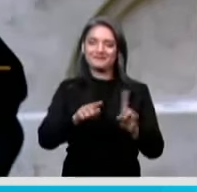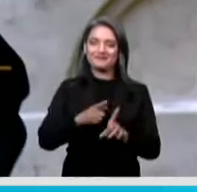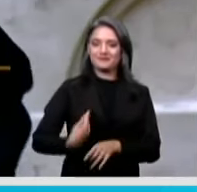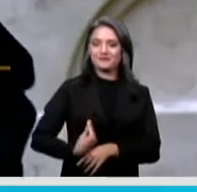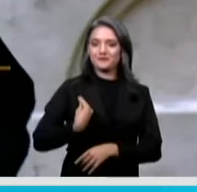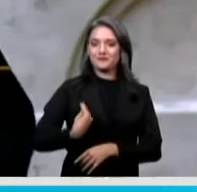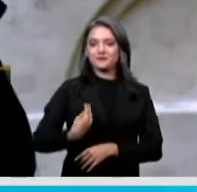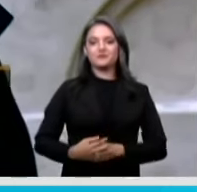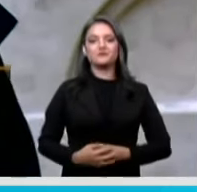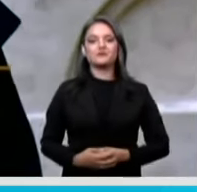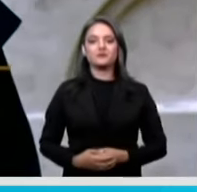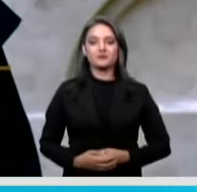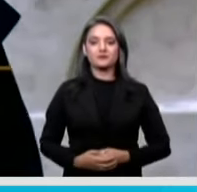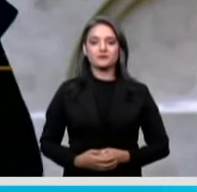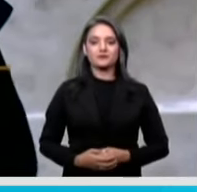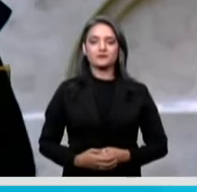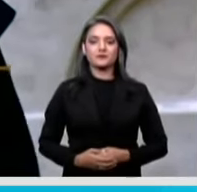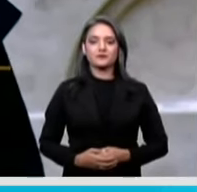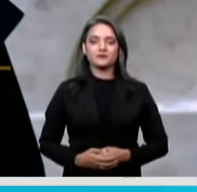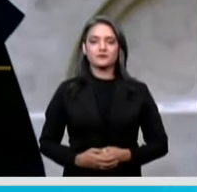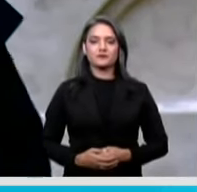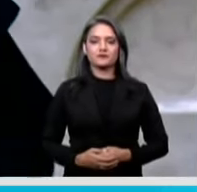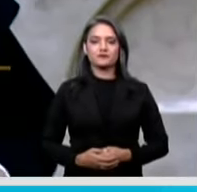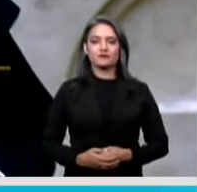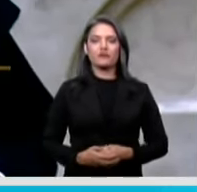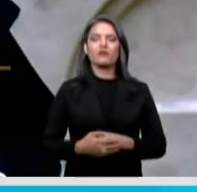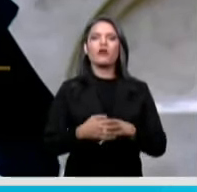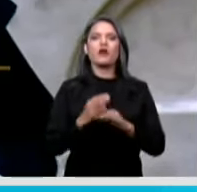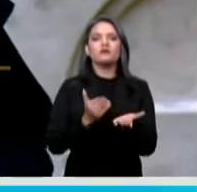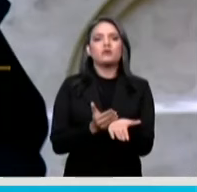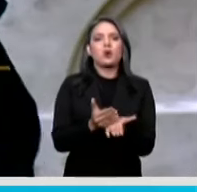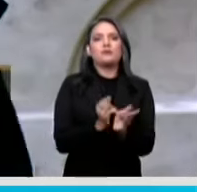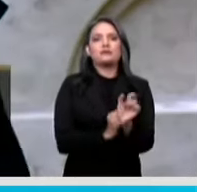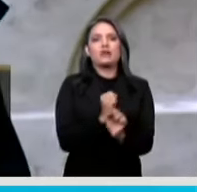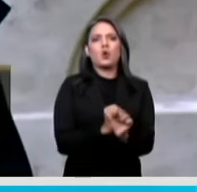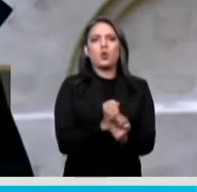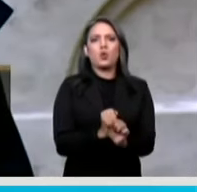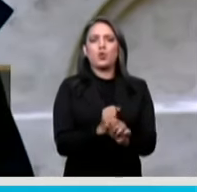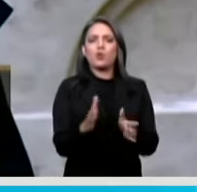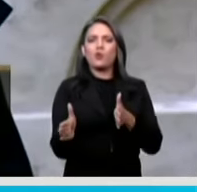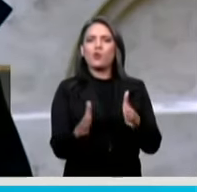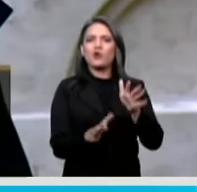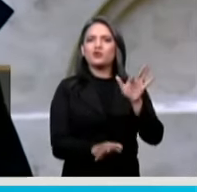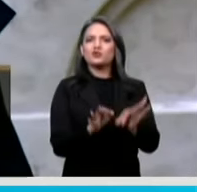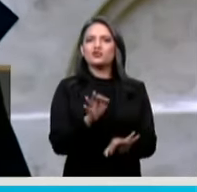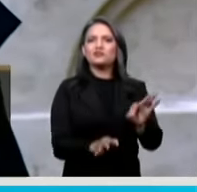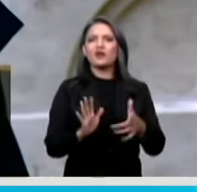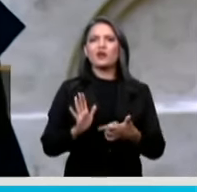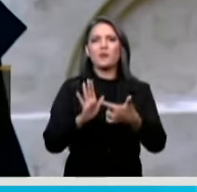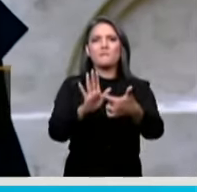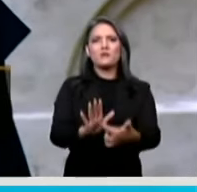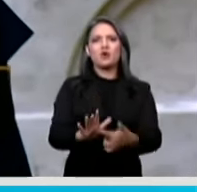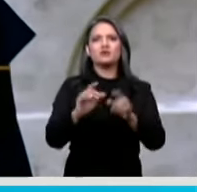para você que chega agora aqui a Jovem Pan estamos acompanhando ao vivo a cerimônia que marca a abertura do ano do Judiciário no Supremo Tribunal Federal cerimônia